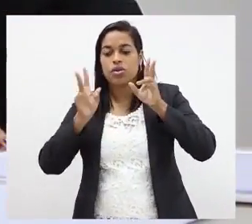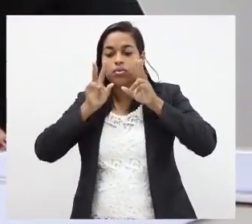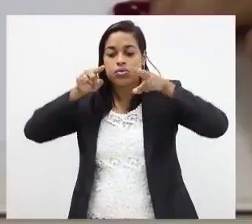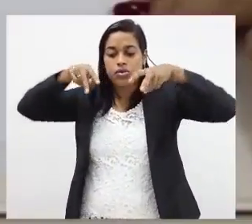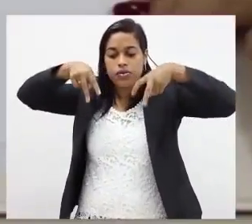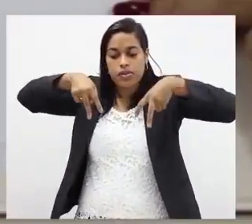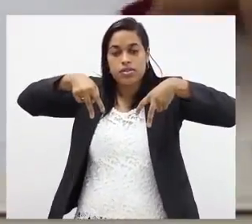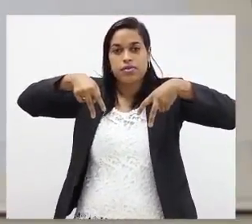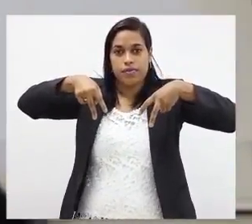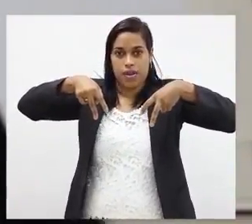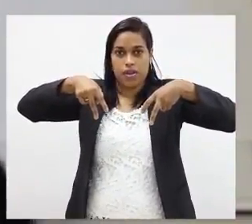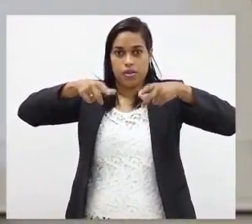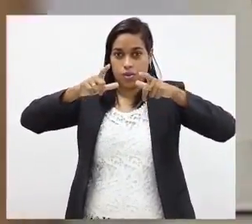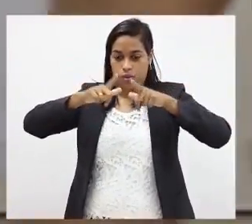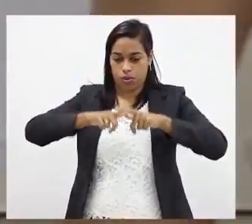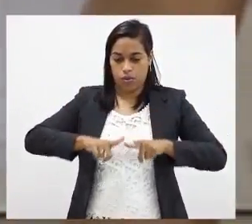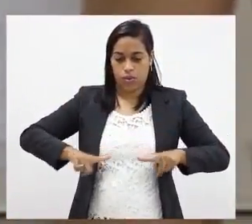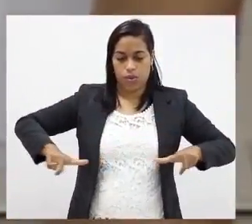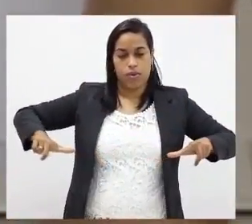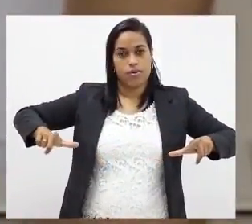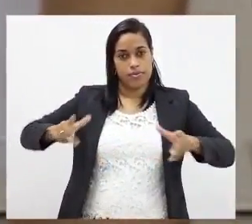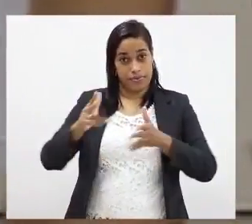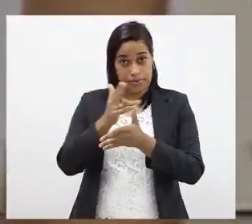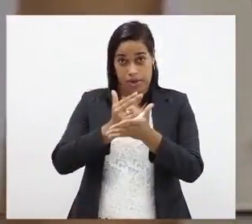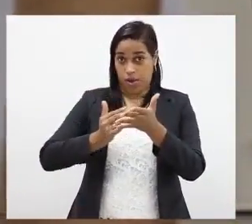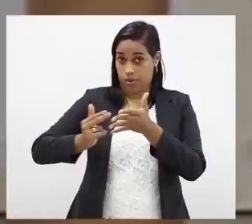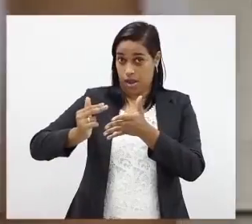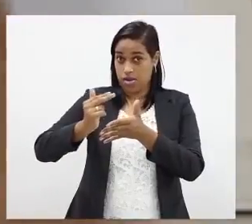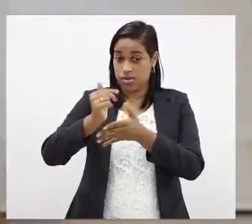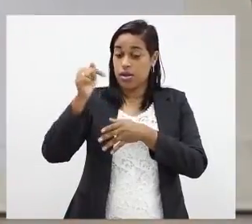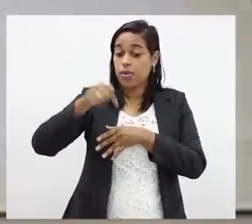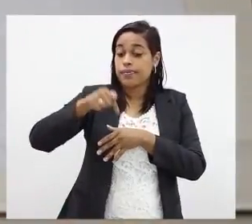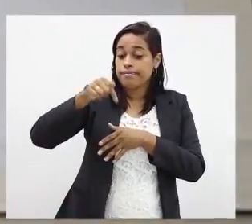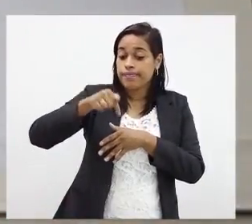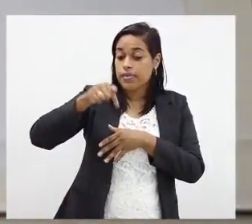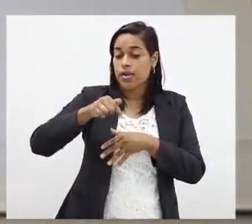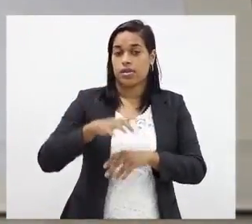de projeção aqui, como se ele tivesse